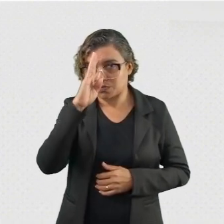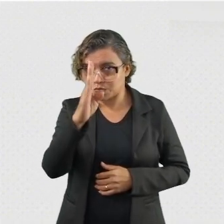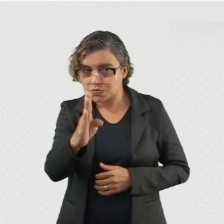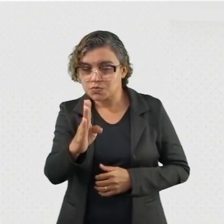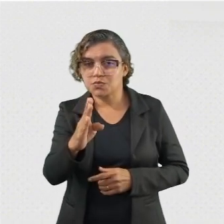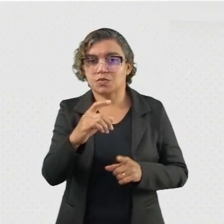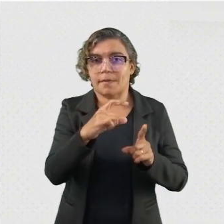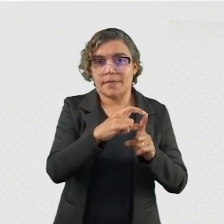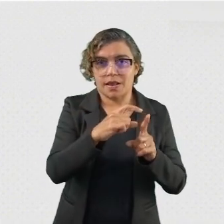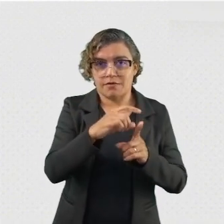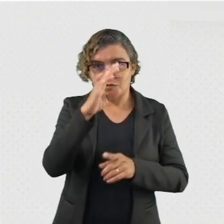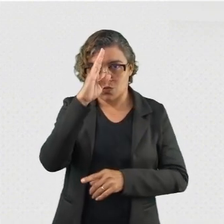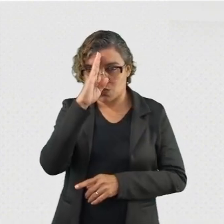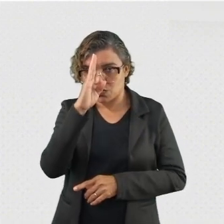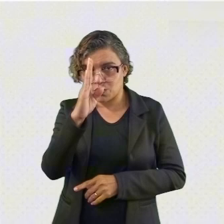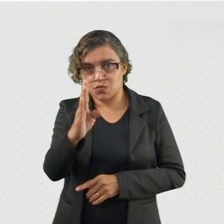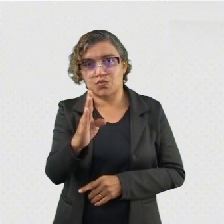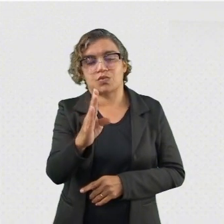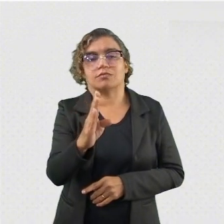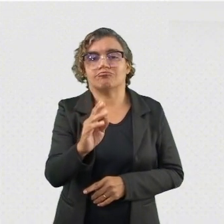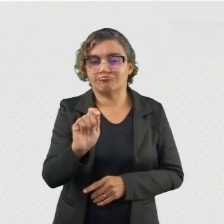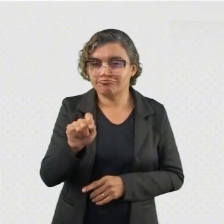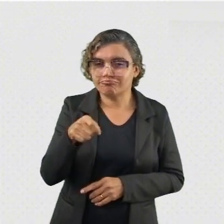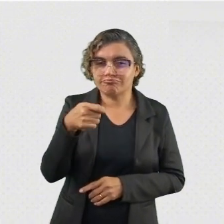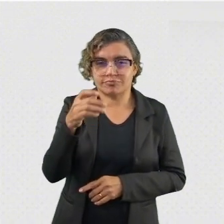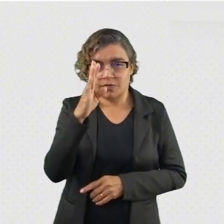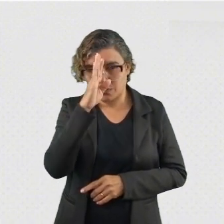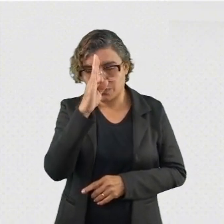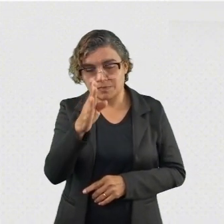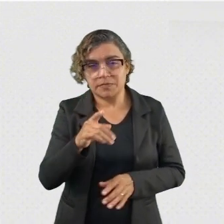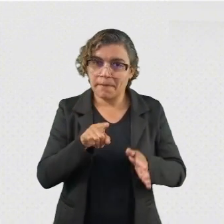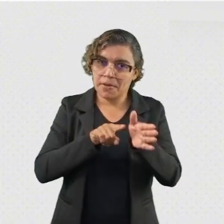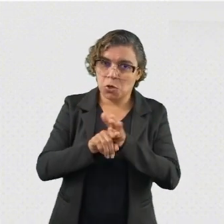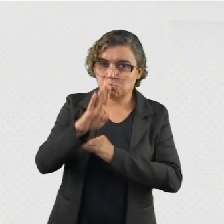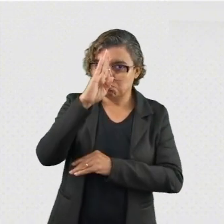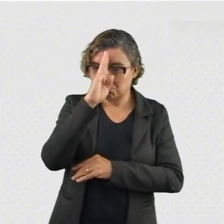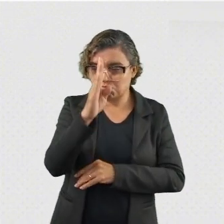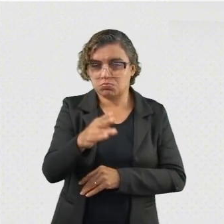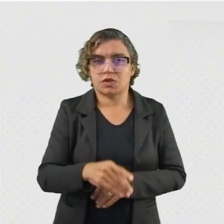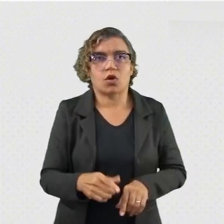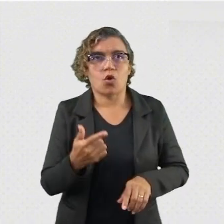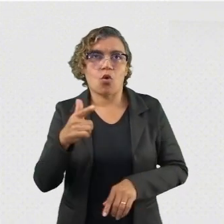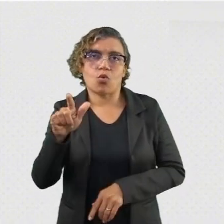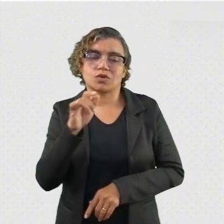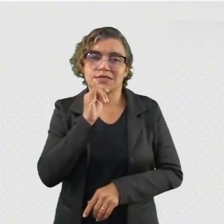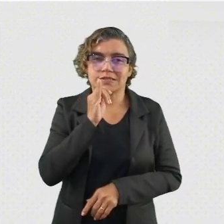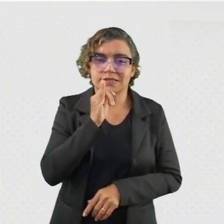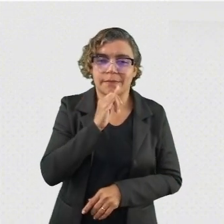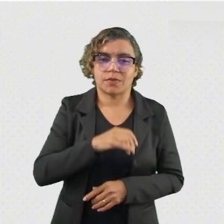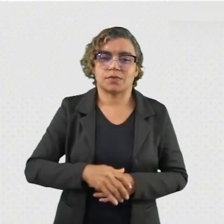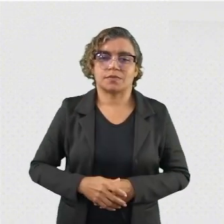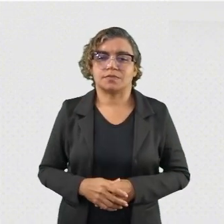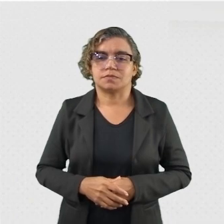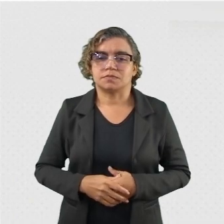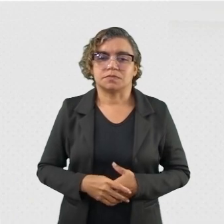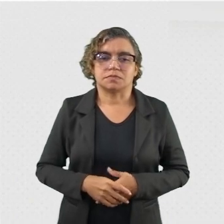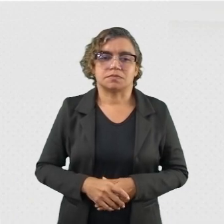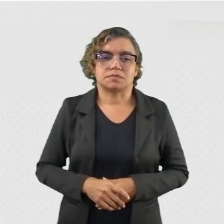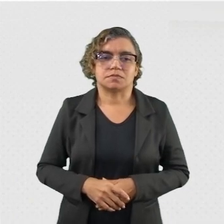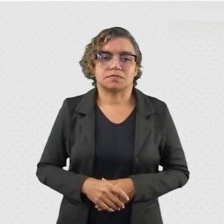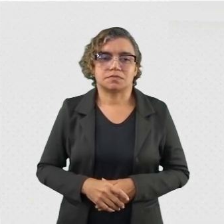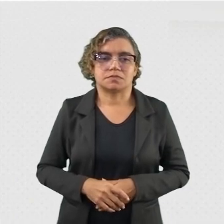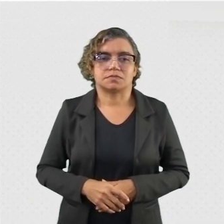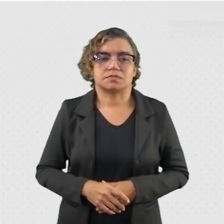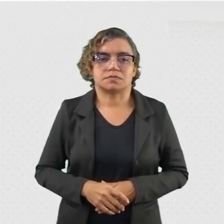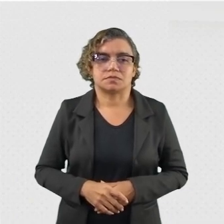ele direcionou o questionamento. Um outro exemplo para vocês terem essa ideia de movimento. He